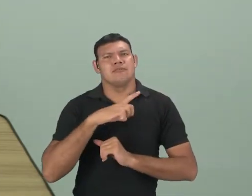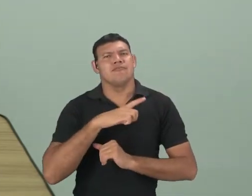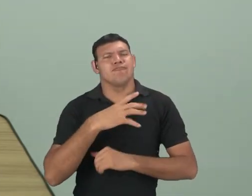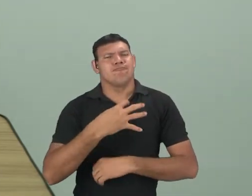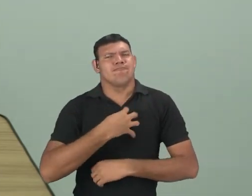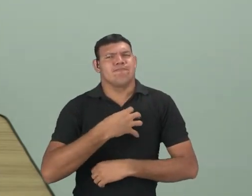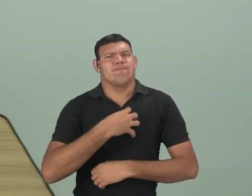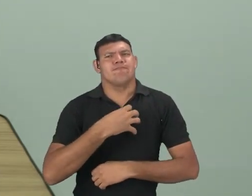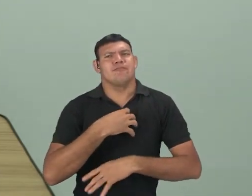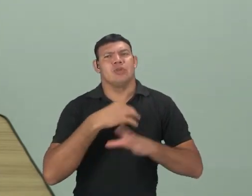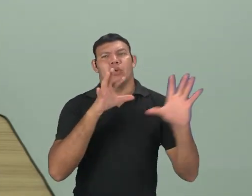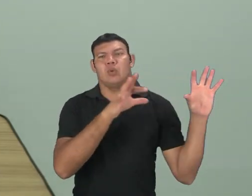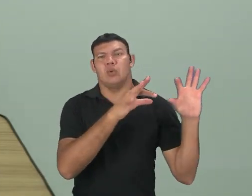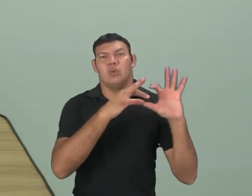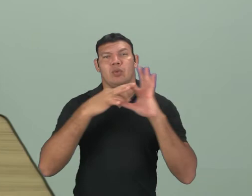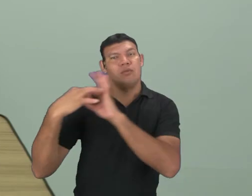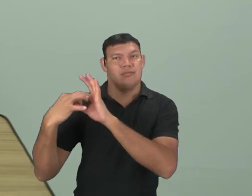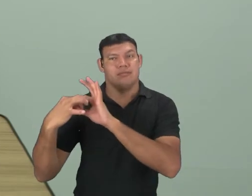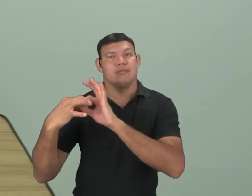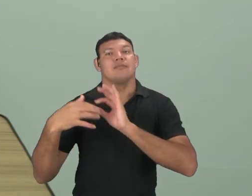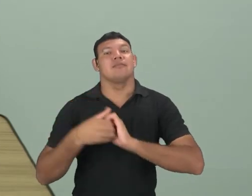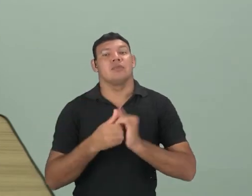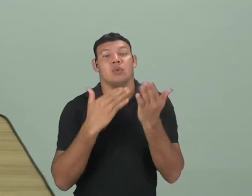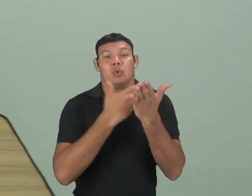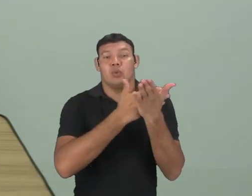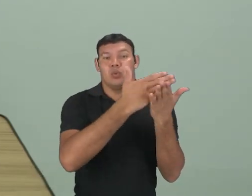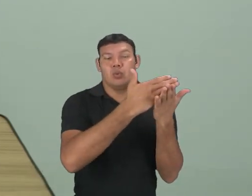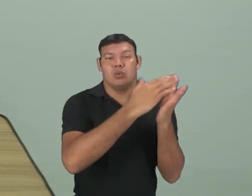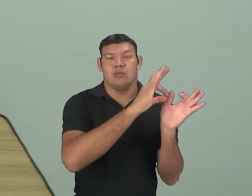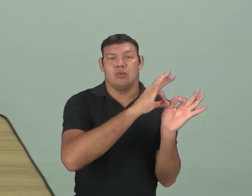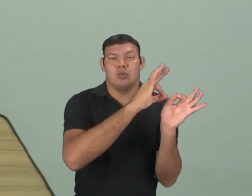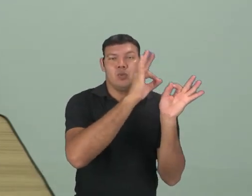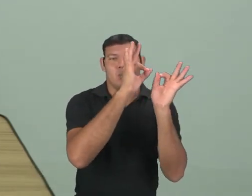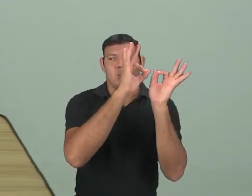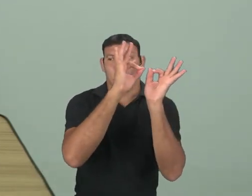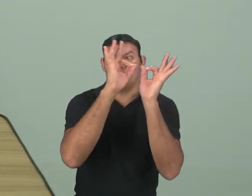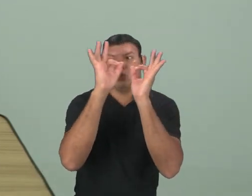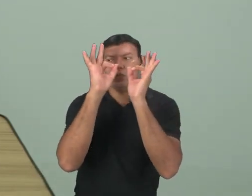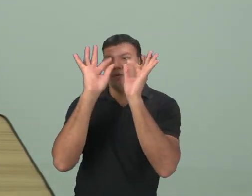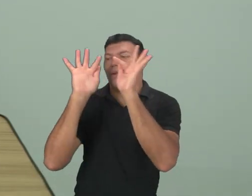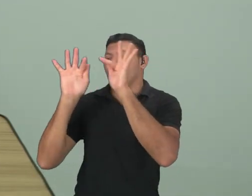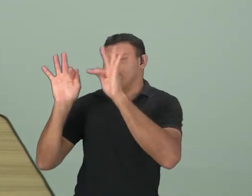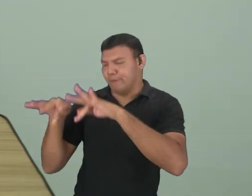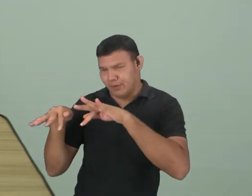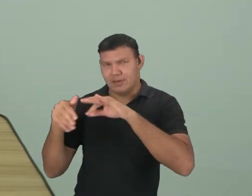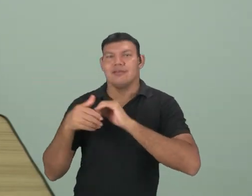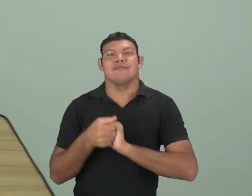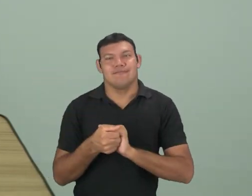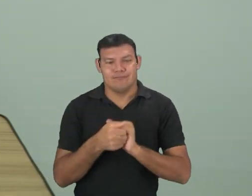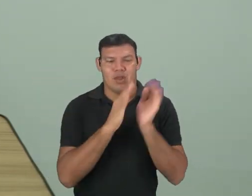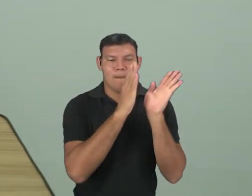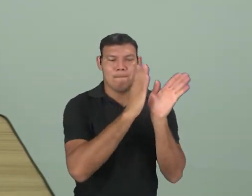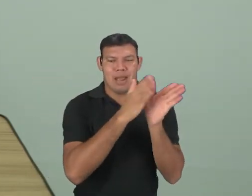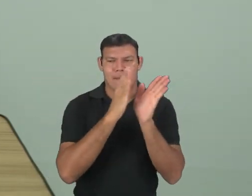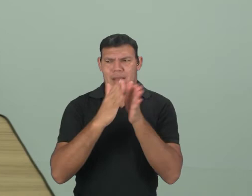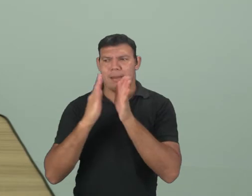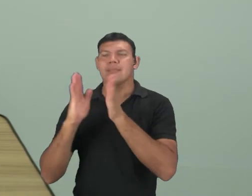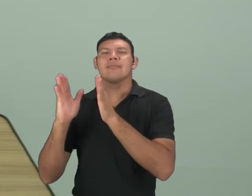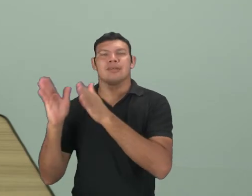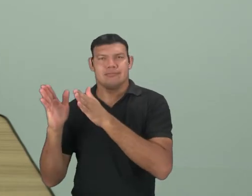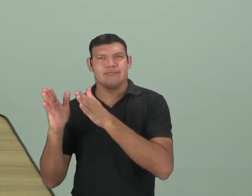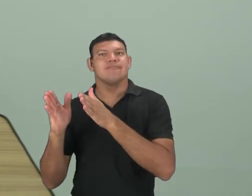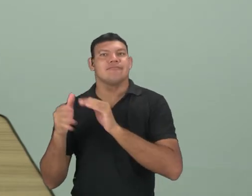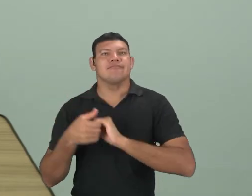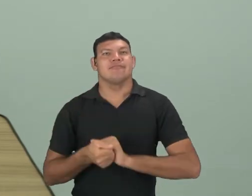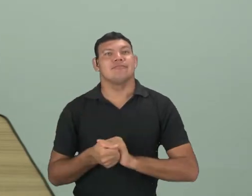sentido, uma coerência, ou seja, tem que ter o começo, o meio e o final numa sequência lógica de fatos,